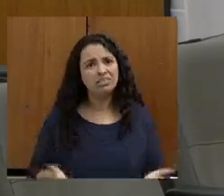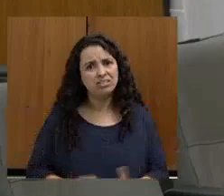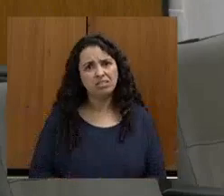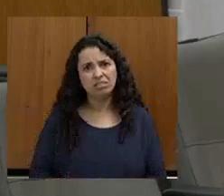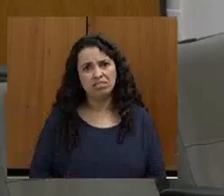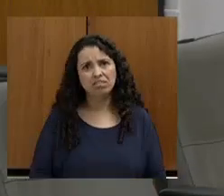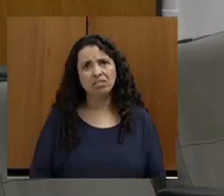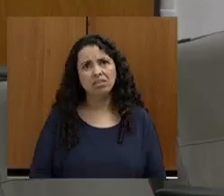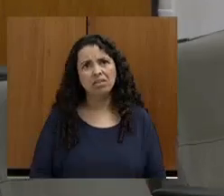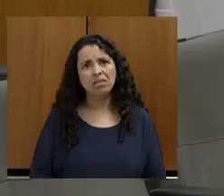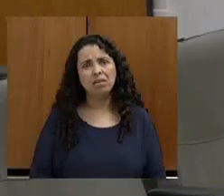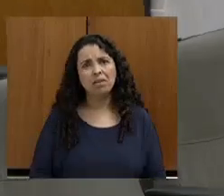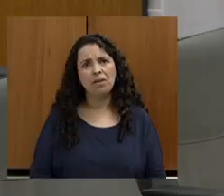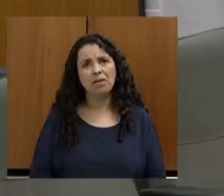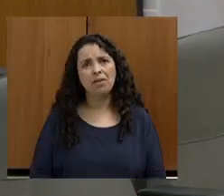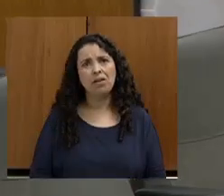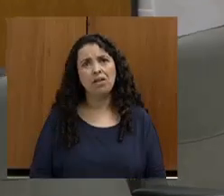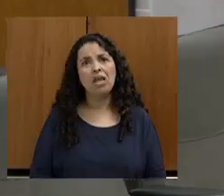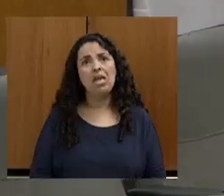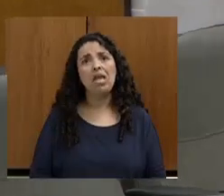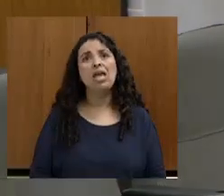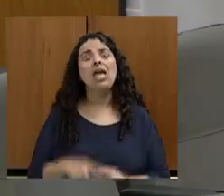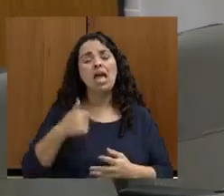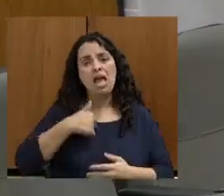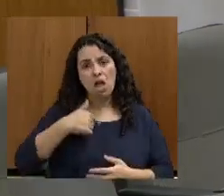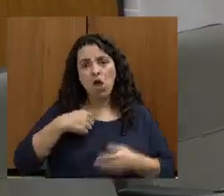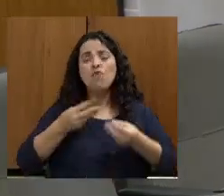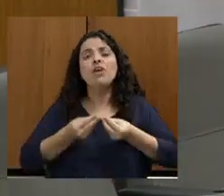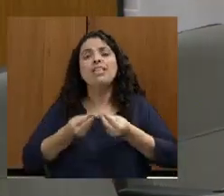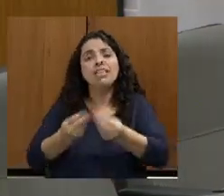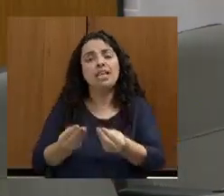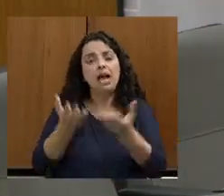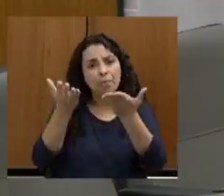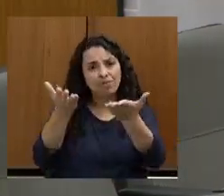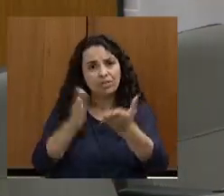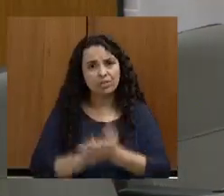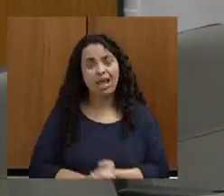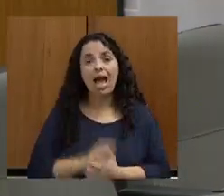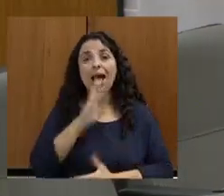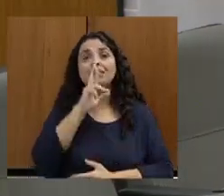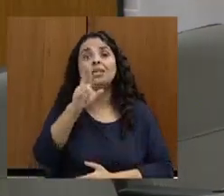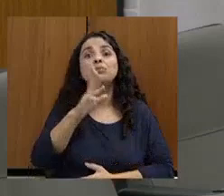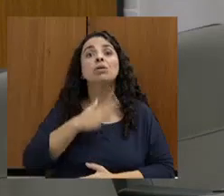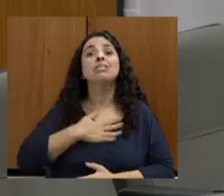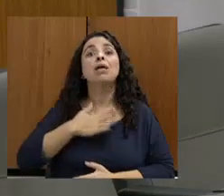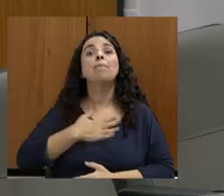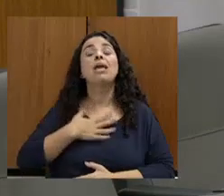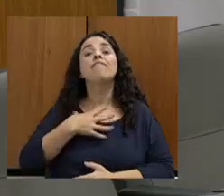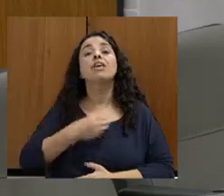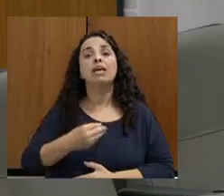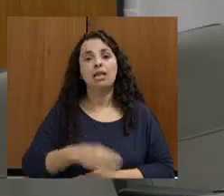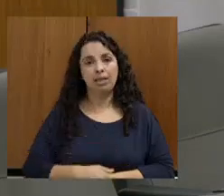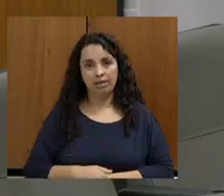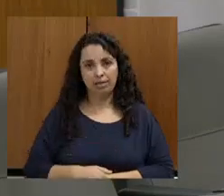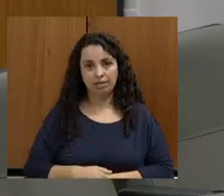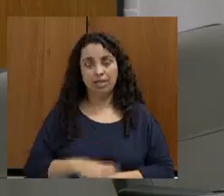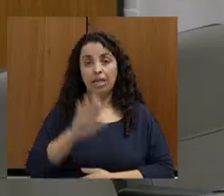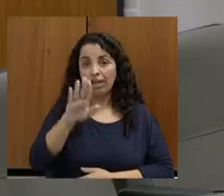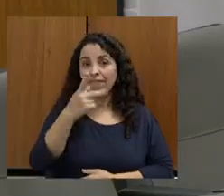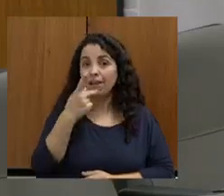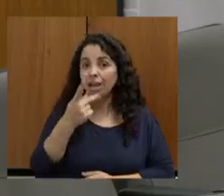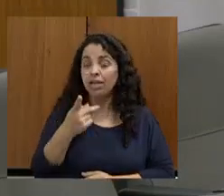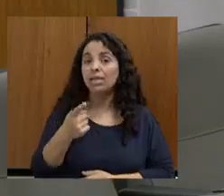eu vou passar para o senhor, portanto, as respostas da minha filha, já lhe antecipando que eu sou